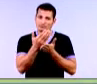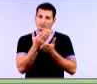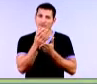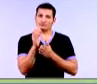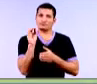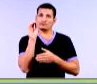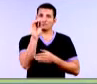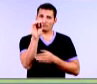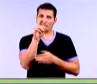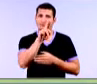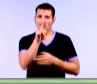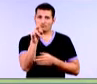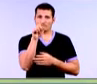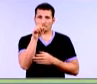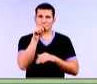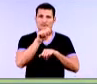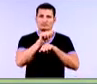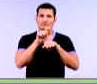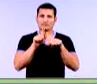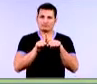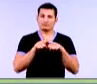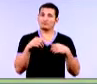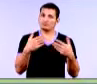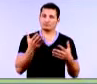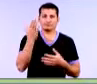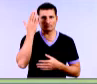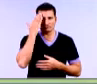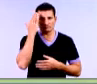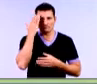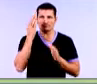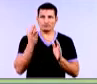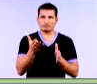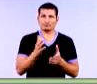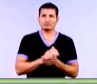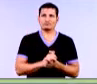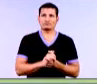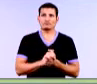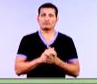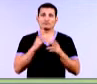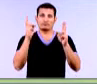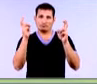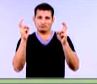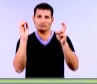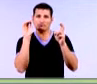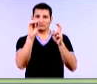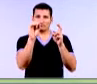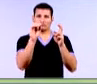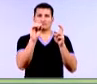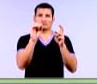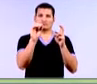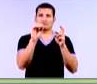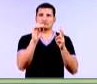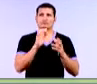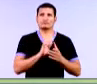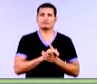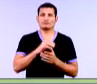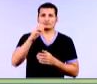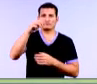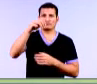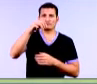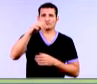esse algoritmo. Então eu já sei que eu faço o algoritmo, entre aspas, e vou dar um nome. Vou chamar de